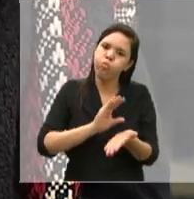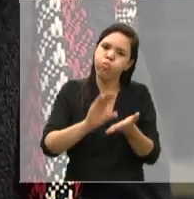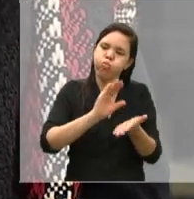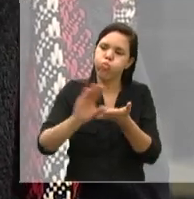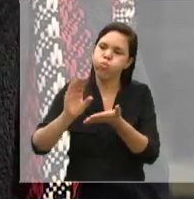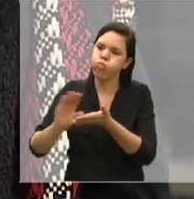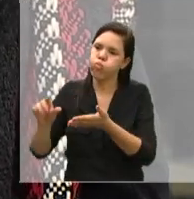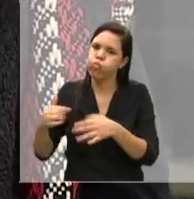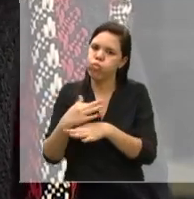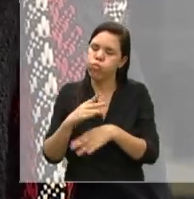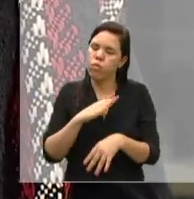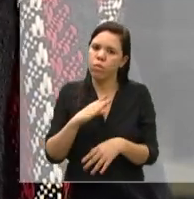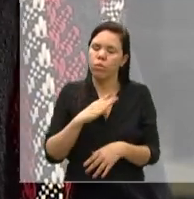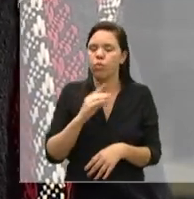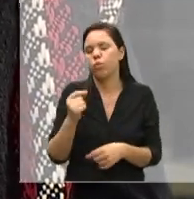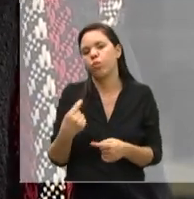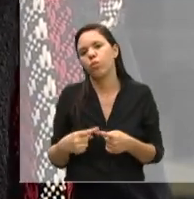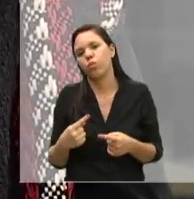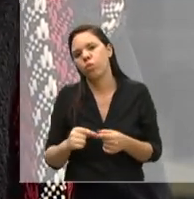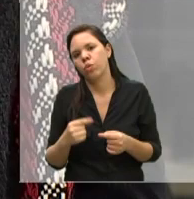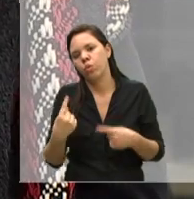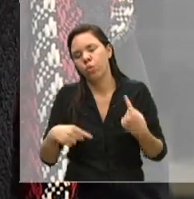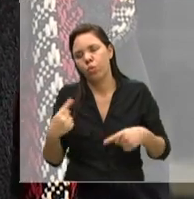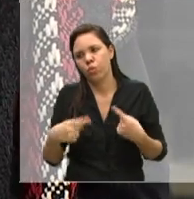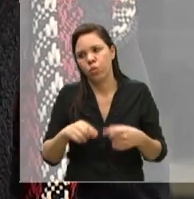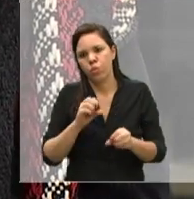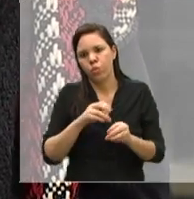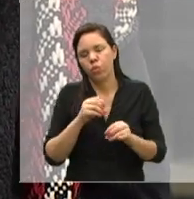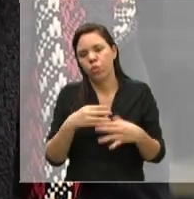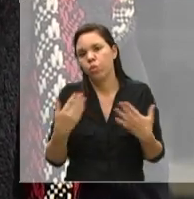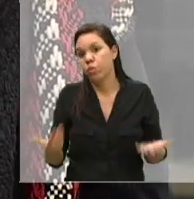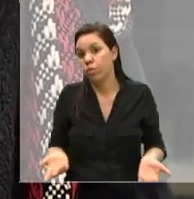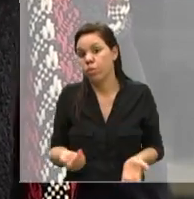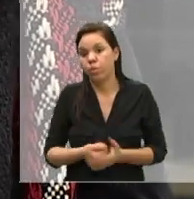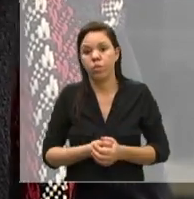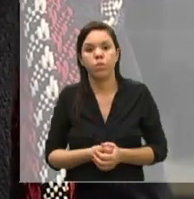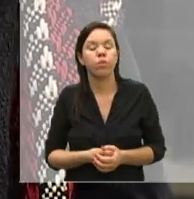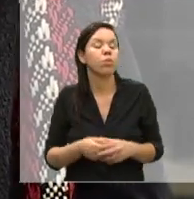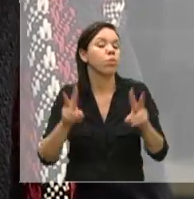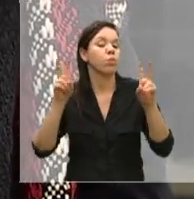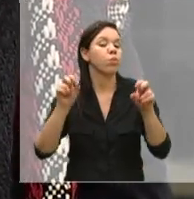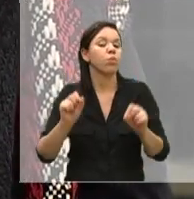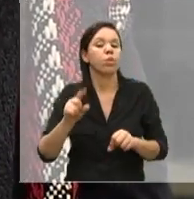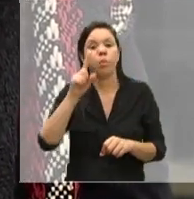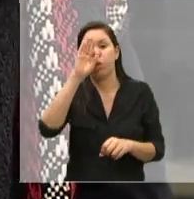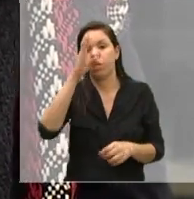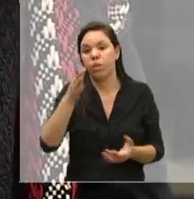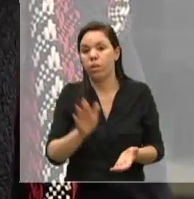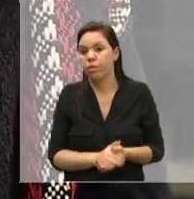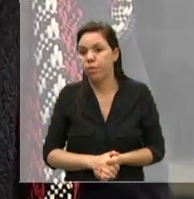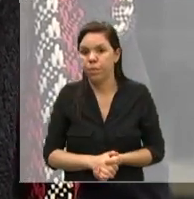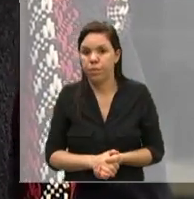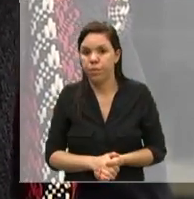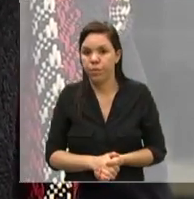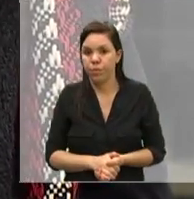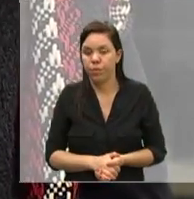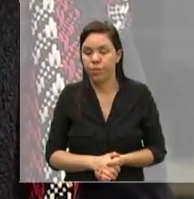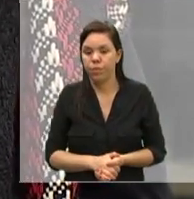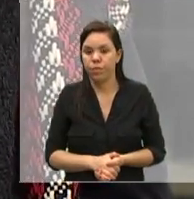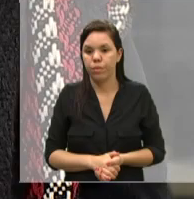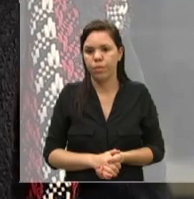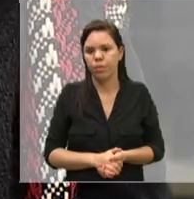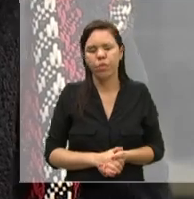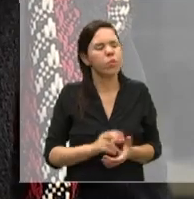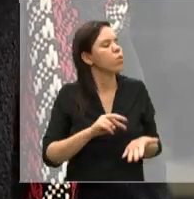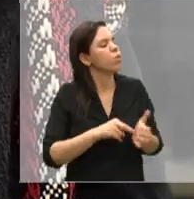cidade, sobre que política educacional quer, sobre o que é prioridade. Né? O que é prioridade? Se você fizer, o